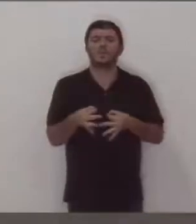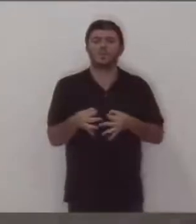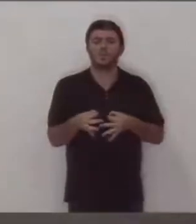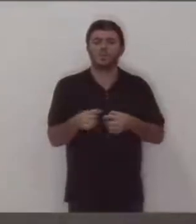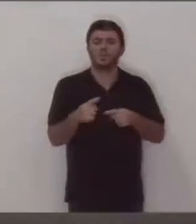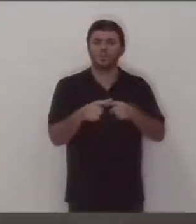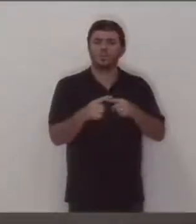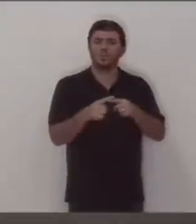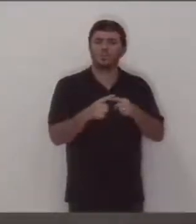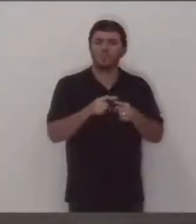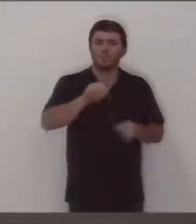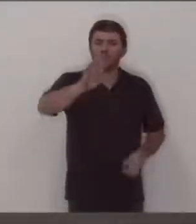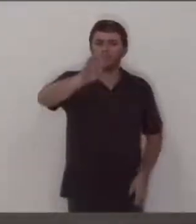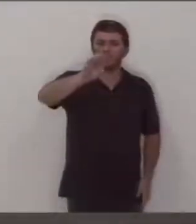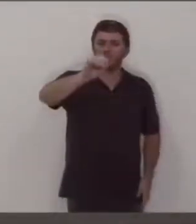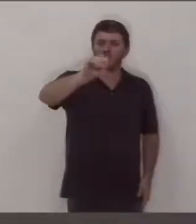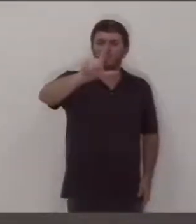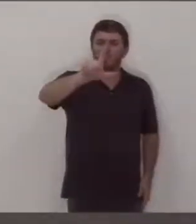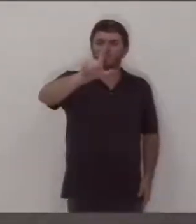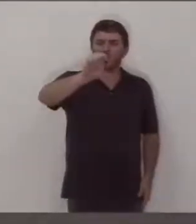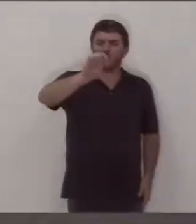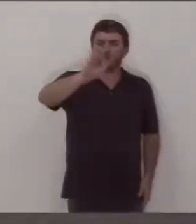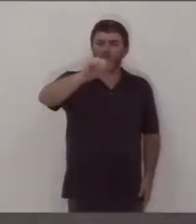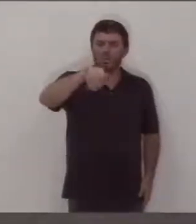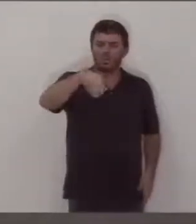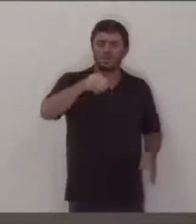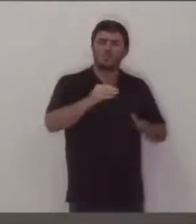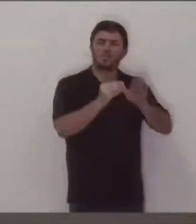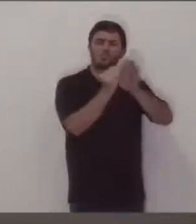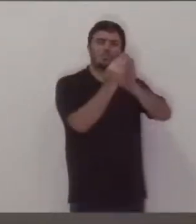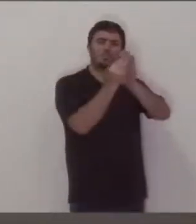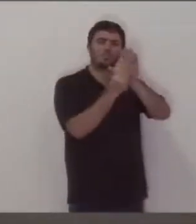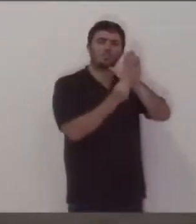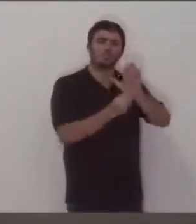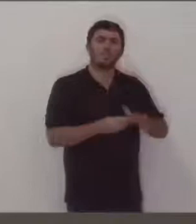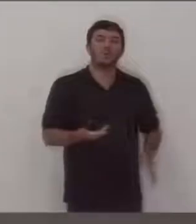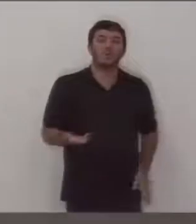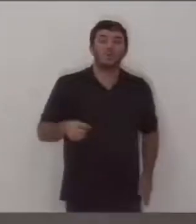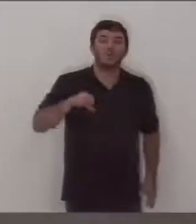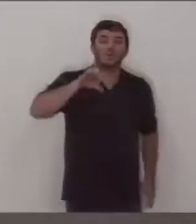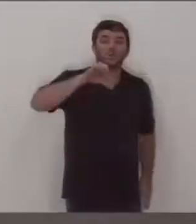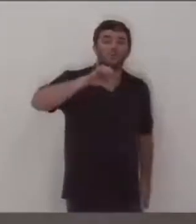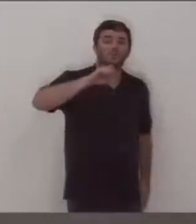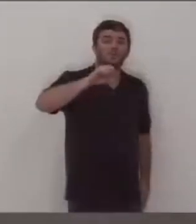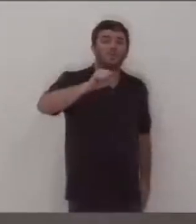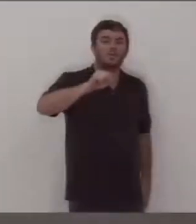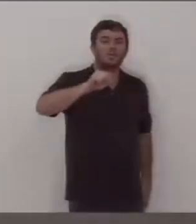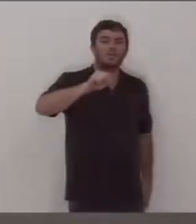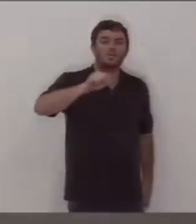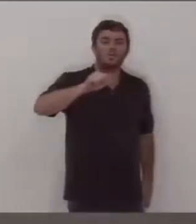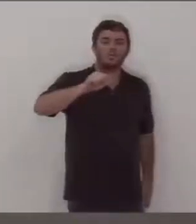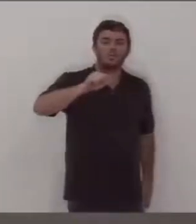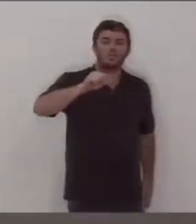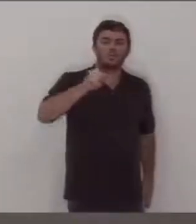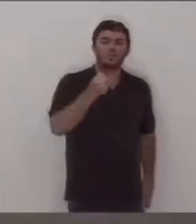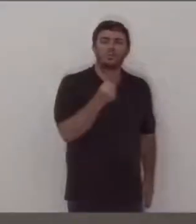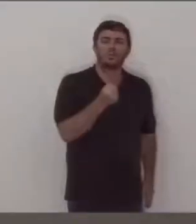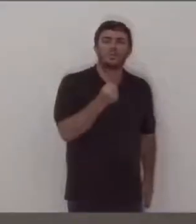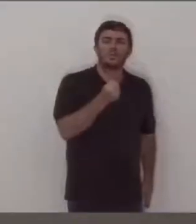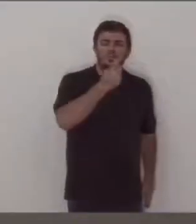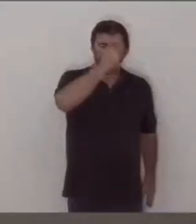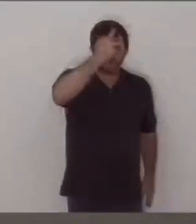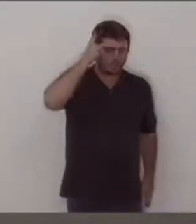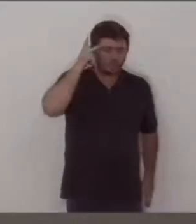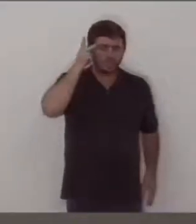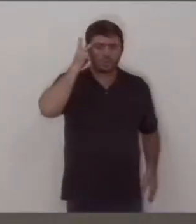colocadas, né, eu fiz a conta aqui, exatamente 98 funções, né, gratificadas. Então, amanhã